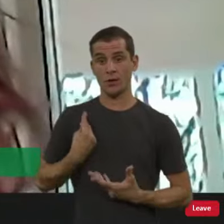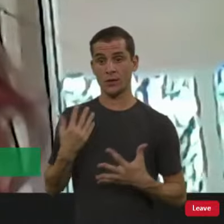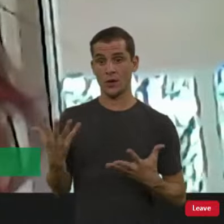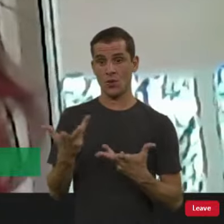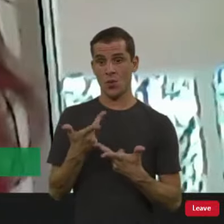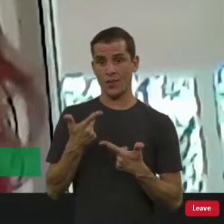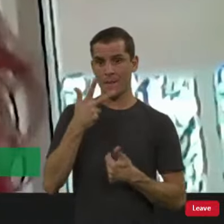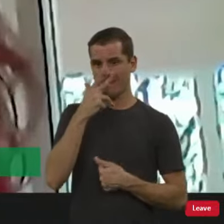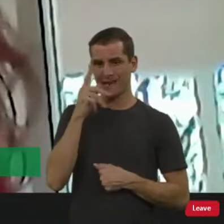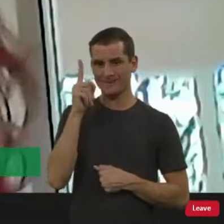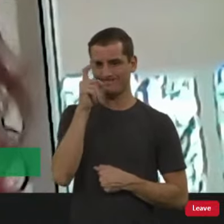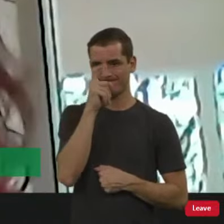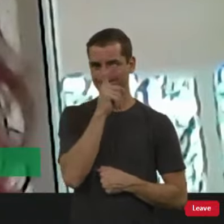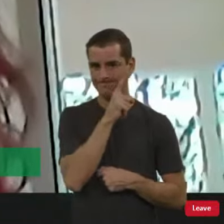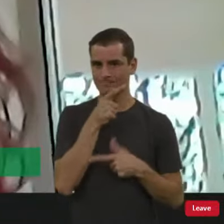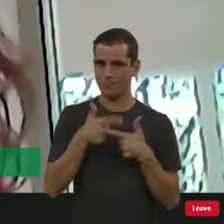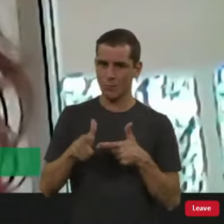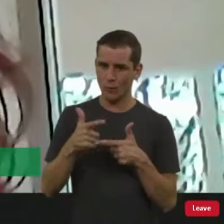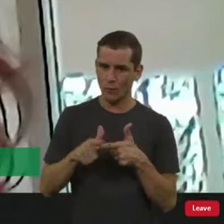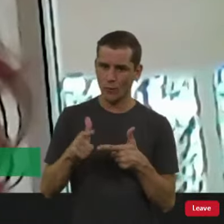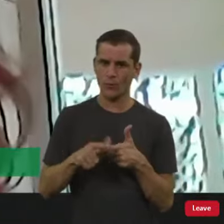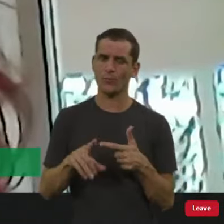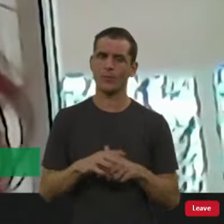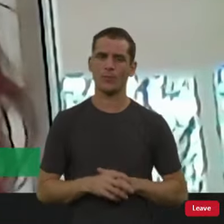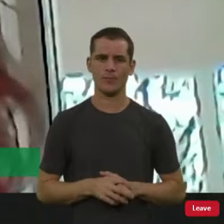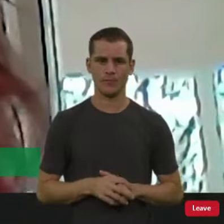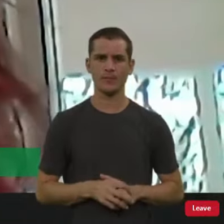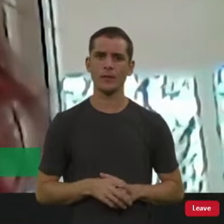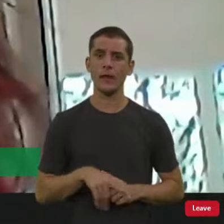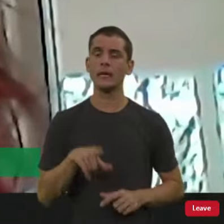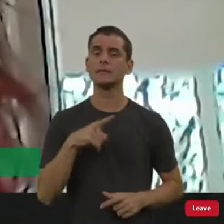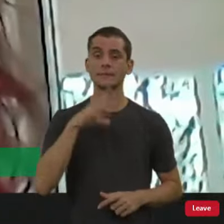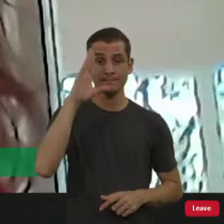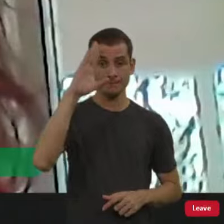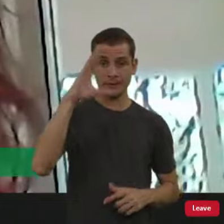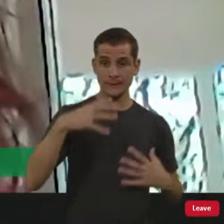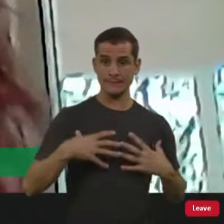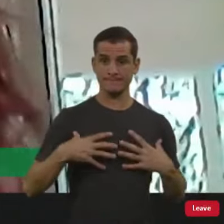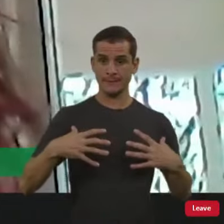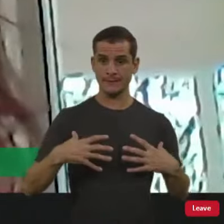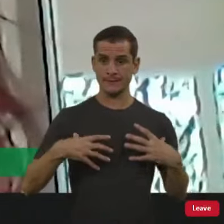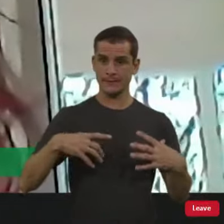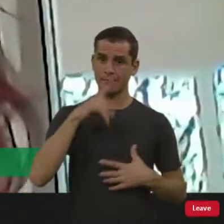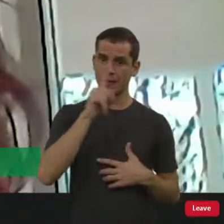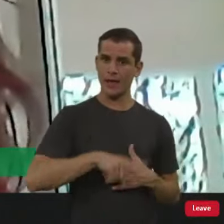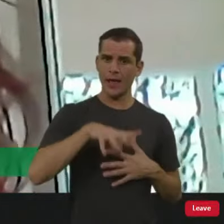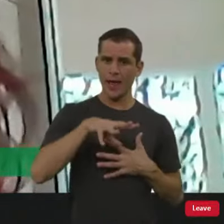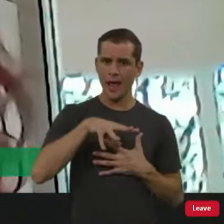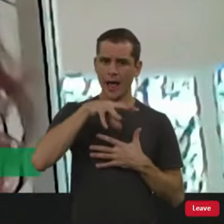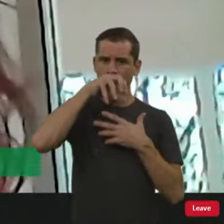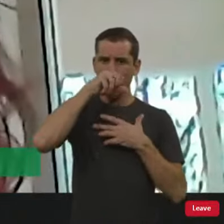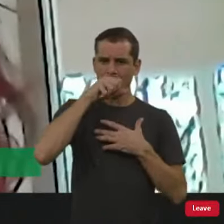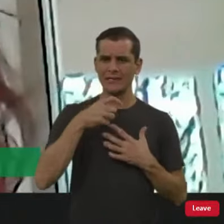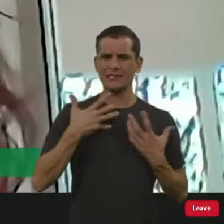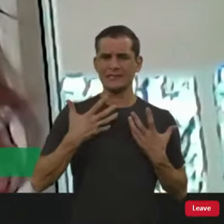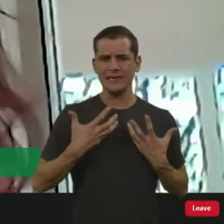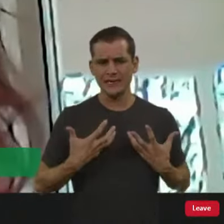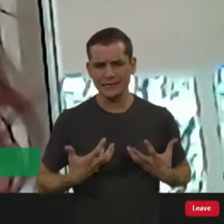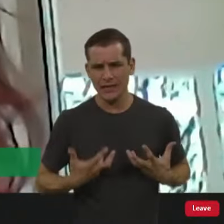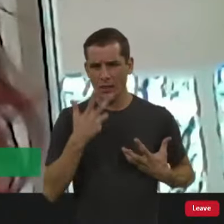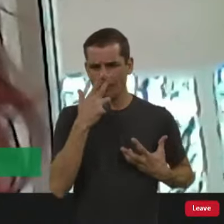família. Como principais sintomas, podemos citar a falta de ar e cansaço a pequenos esforços, como caminhar,